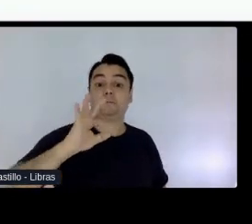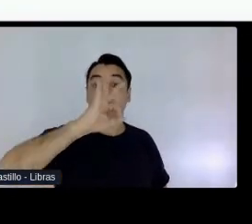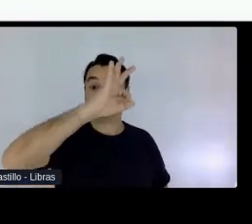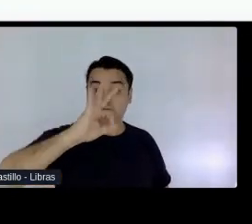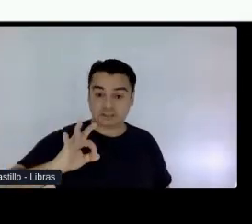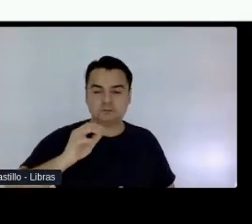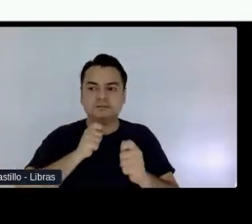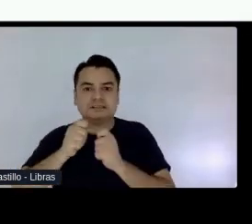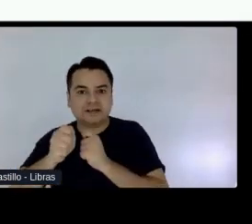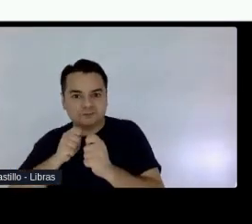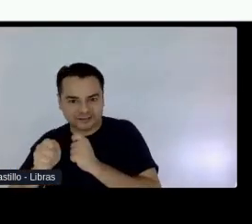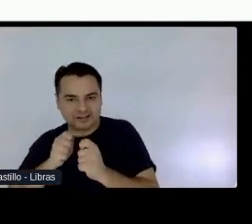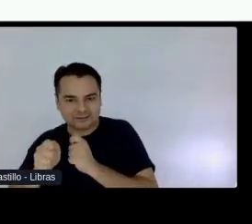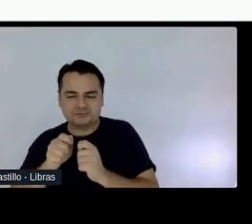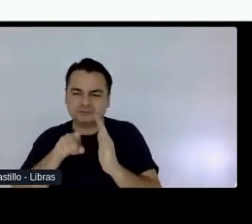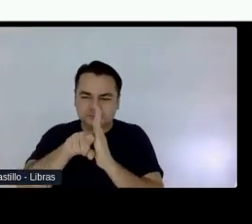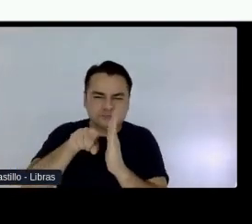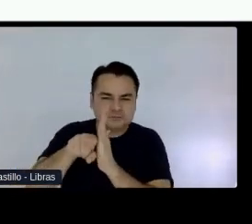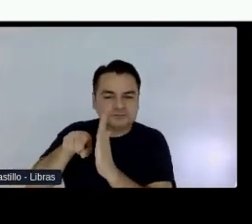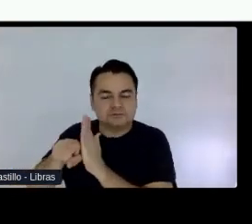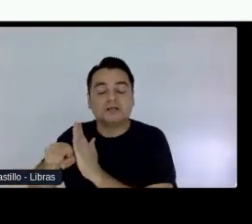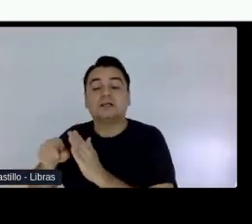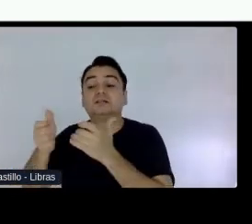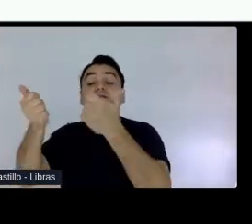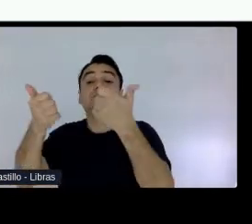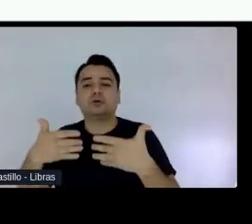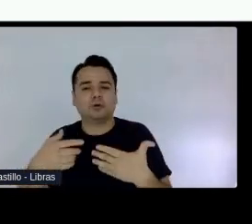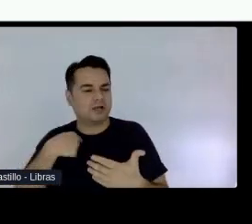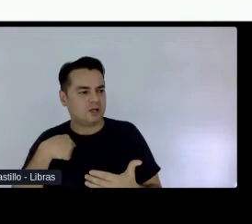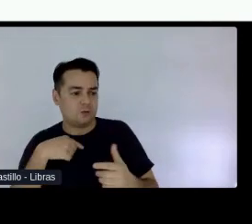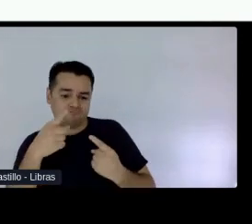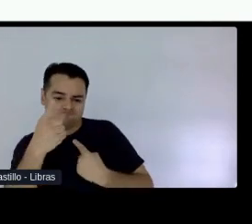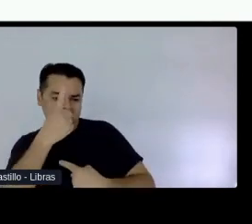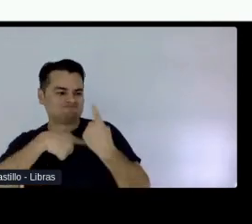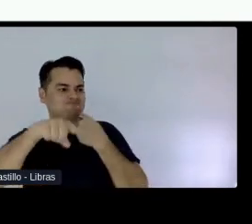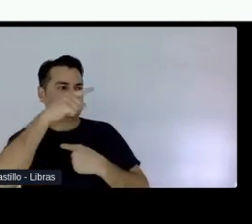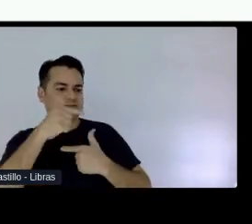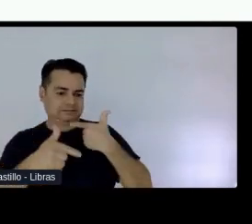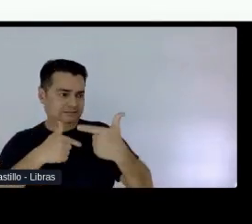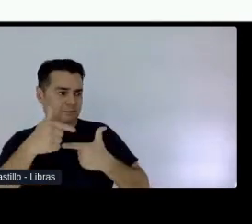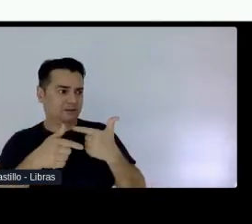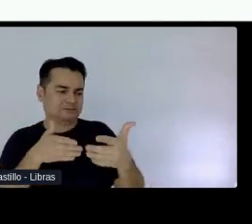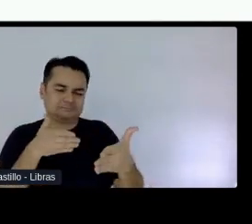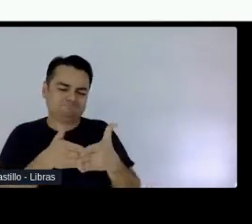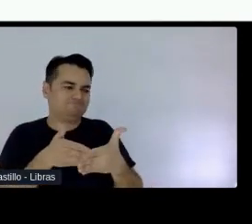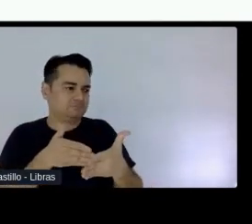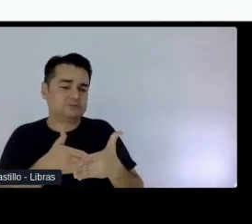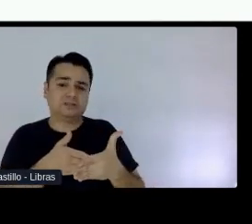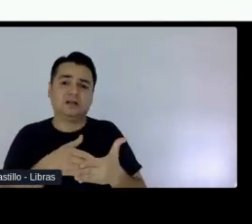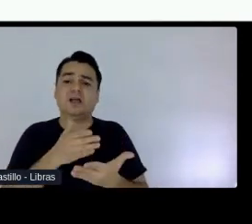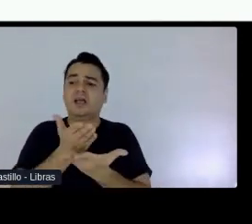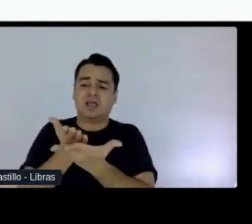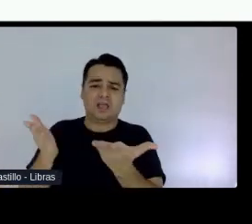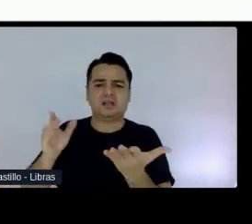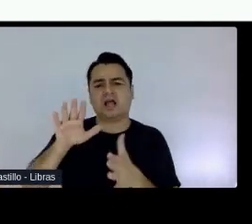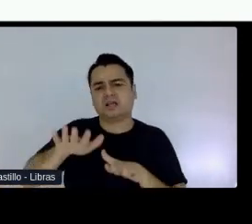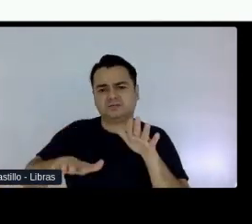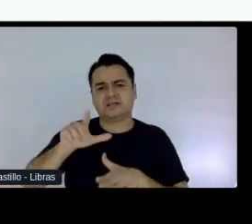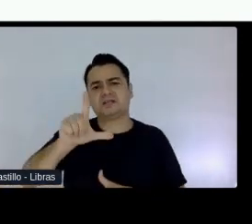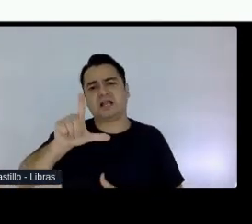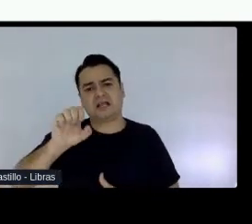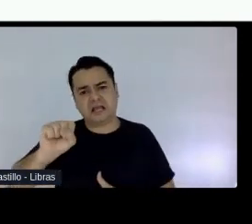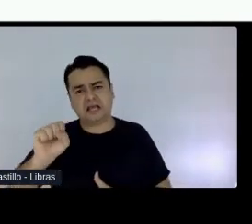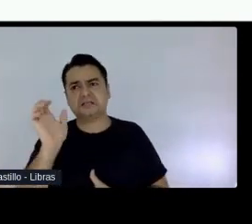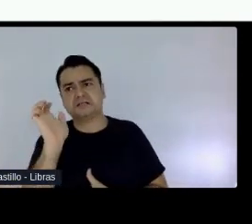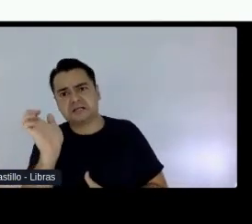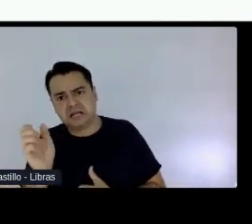afirmam que enfrentam obstáculos na alavancagem de carreira por motivos relacionados à orientação sexual, gênero, idade e etnia,